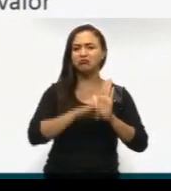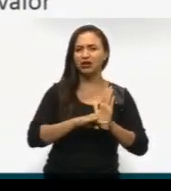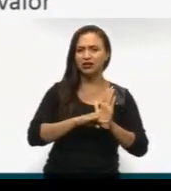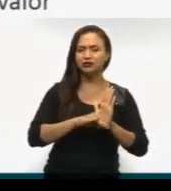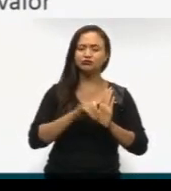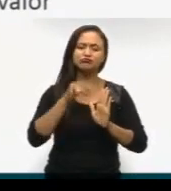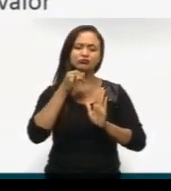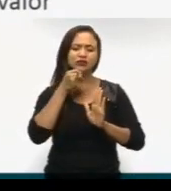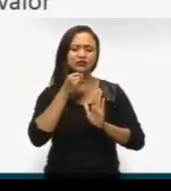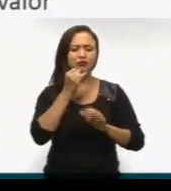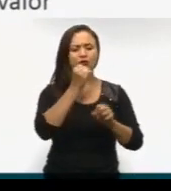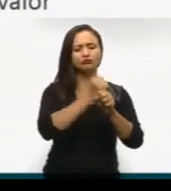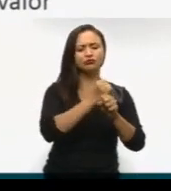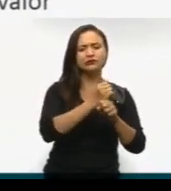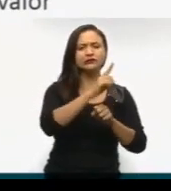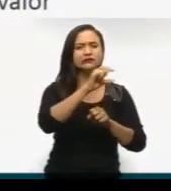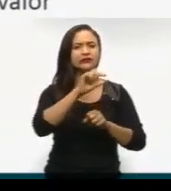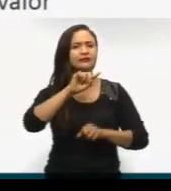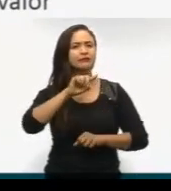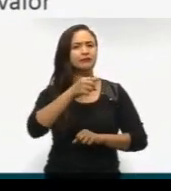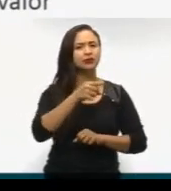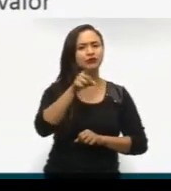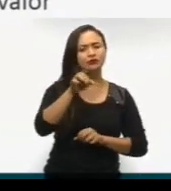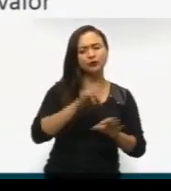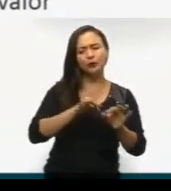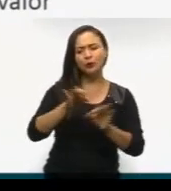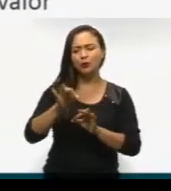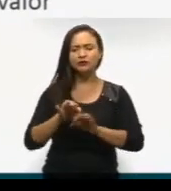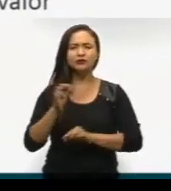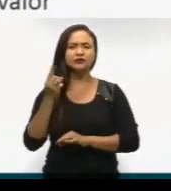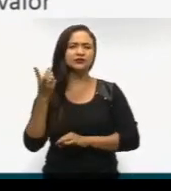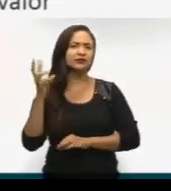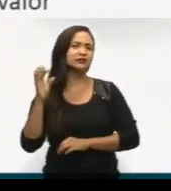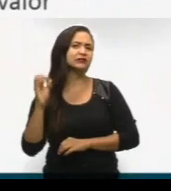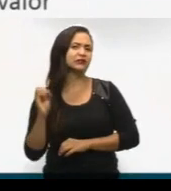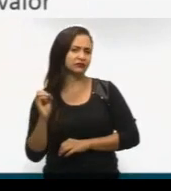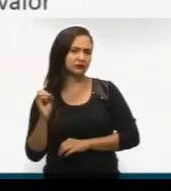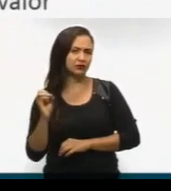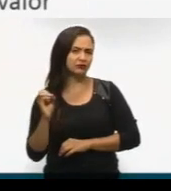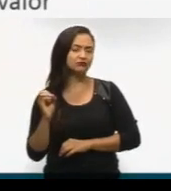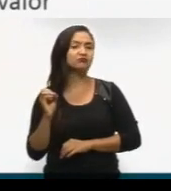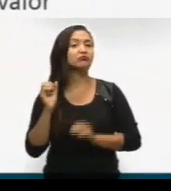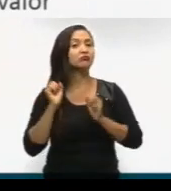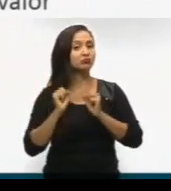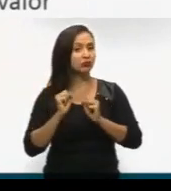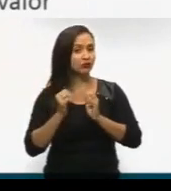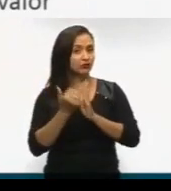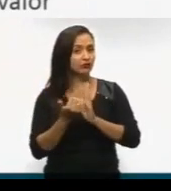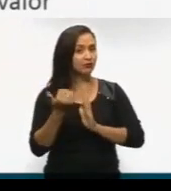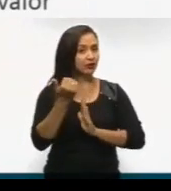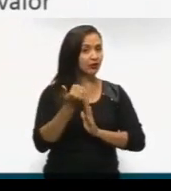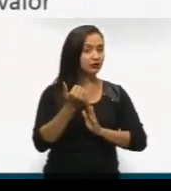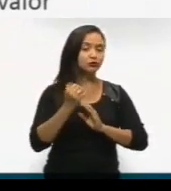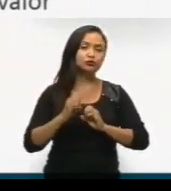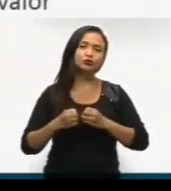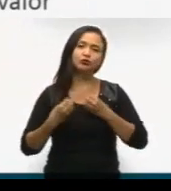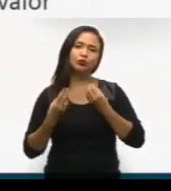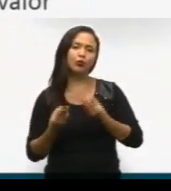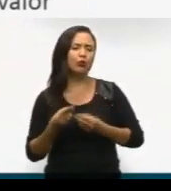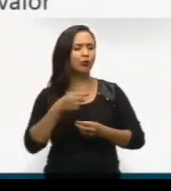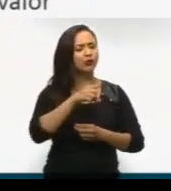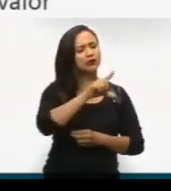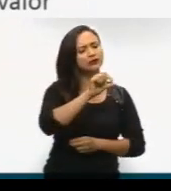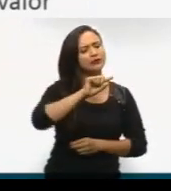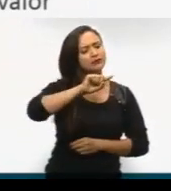obra custa 100 mil, você orçou ela por 130, né? Ou aquela obra custa 100